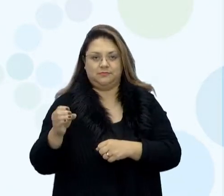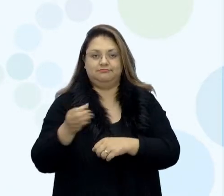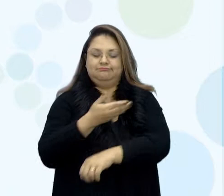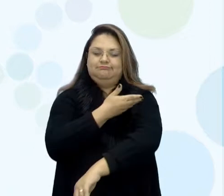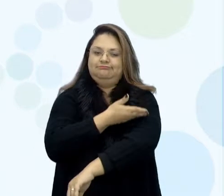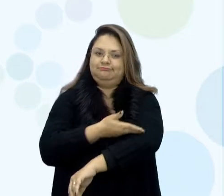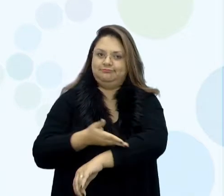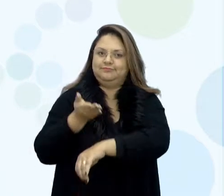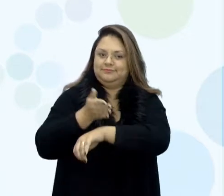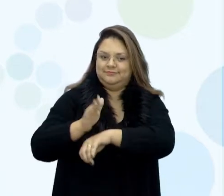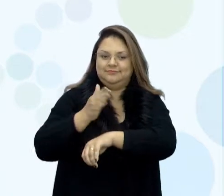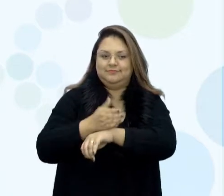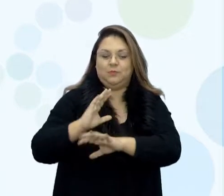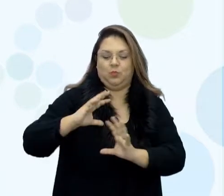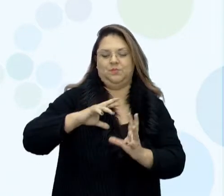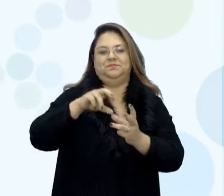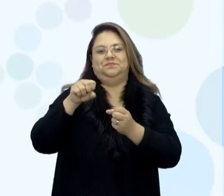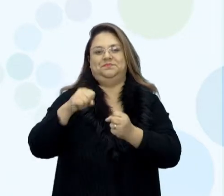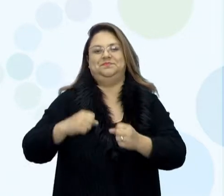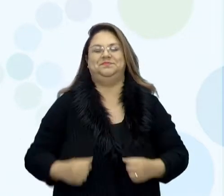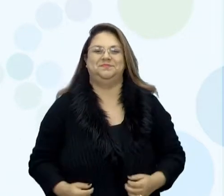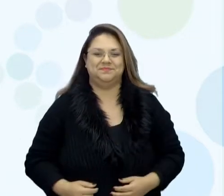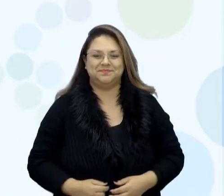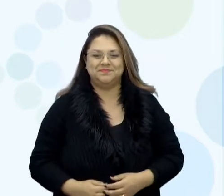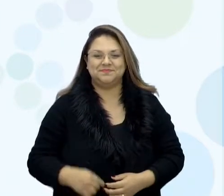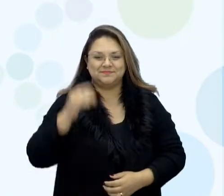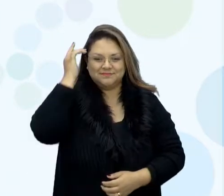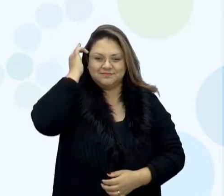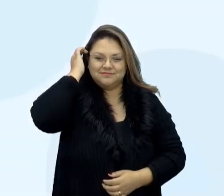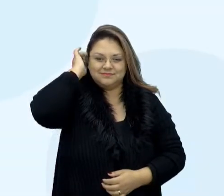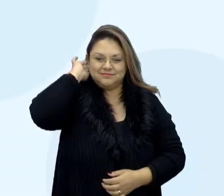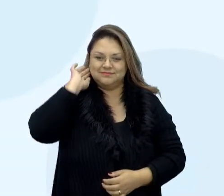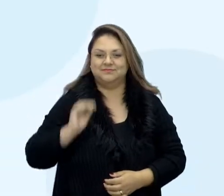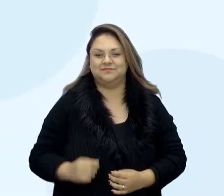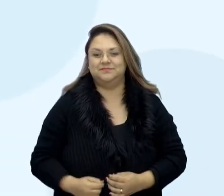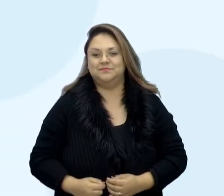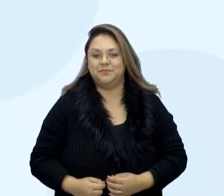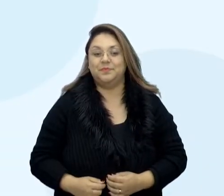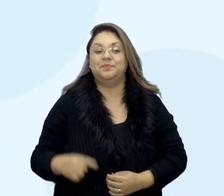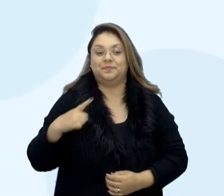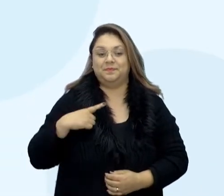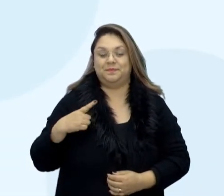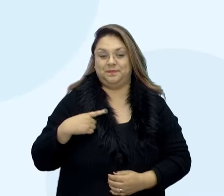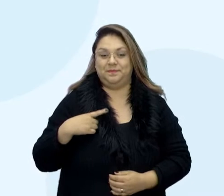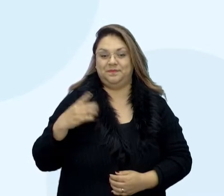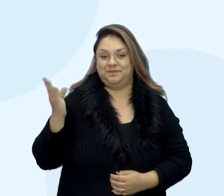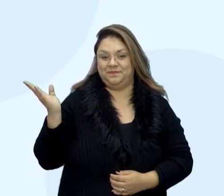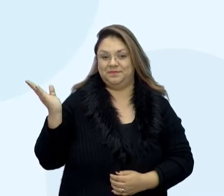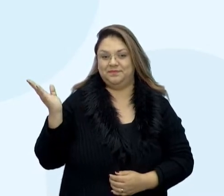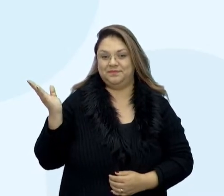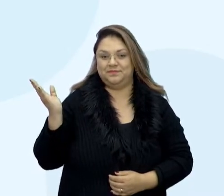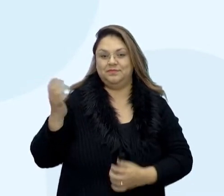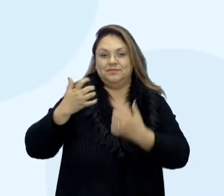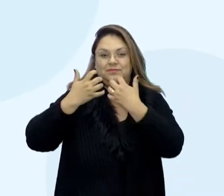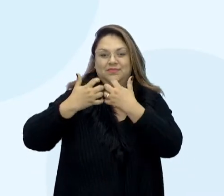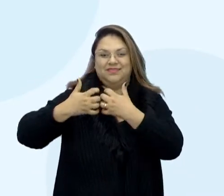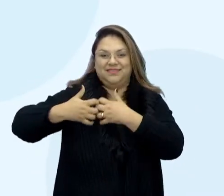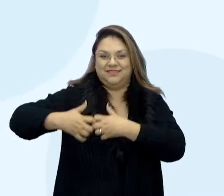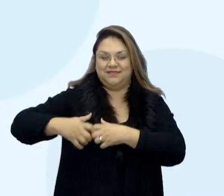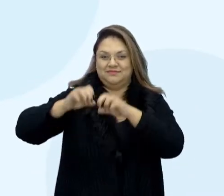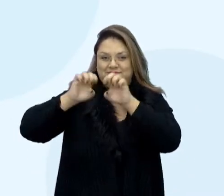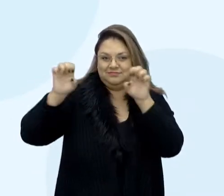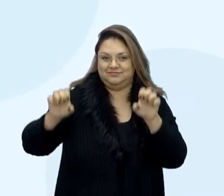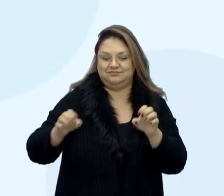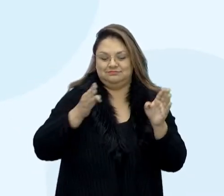anteriormente, hábitos sustentáveis, né? Que nós temos aí como os pilares da nossa